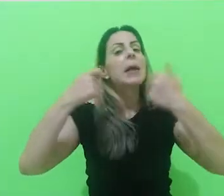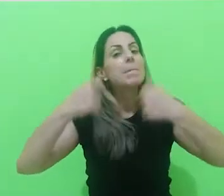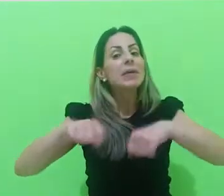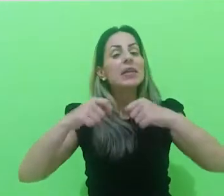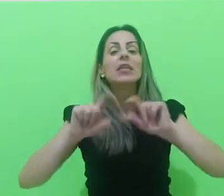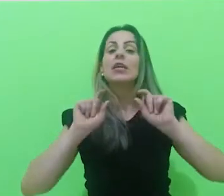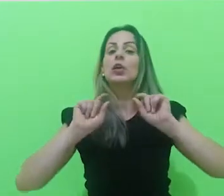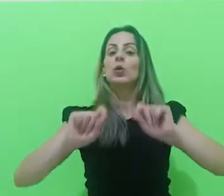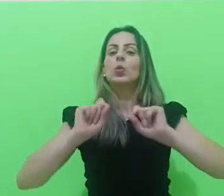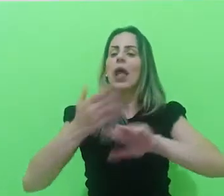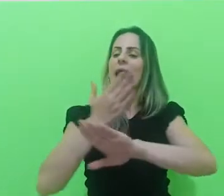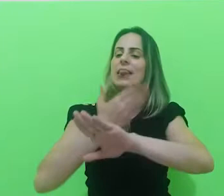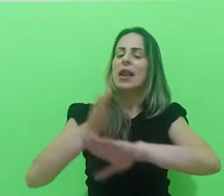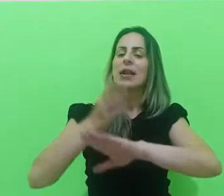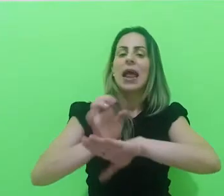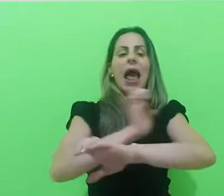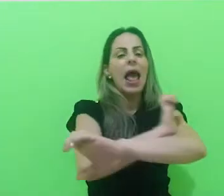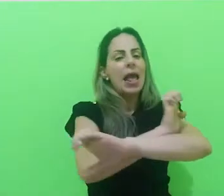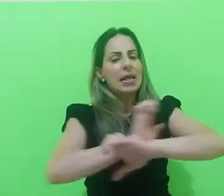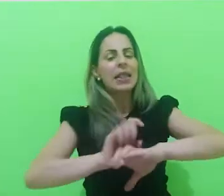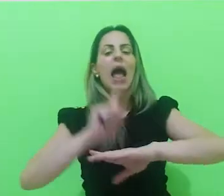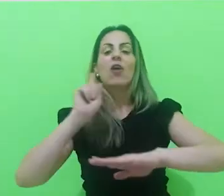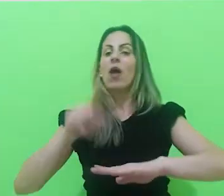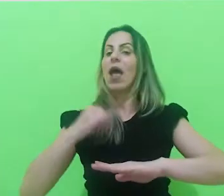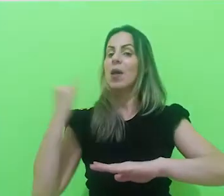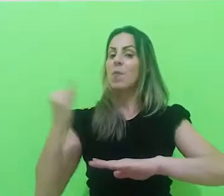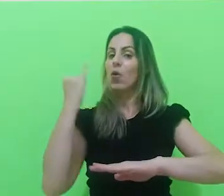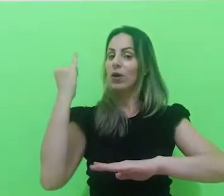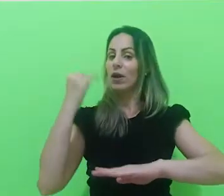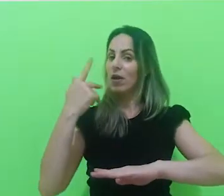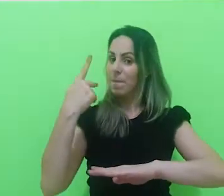treinar. Então, estágio é algo muito importante para você.